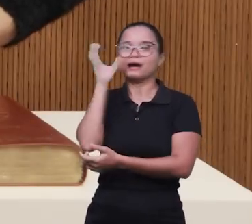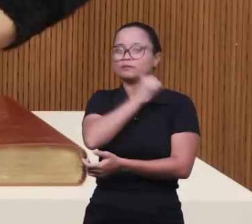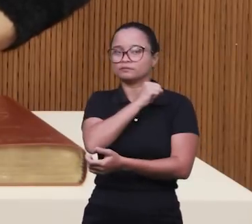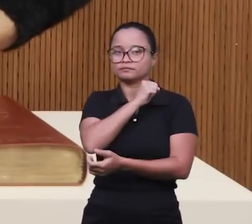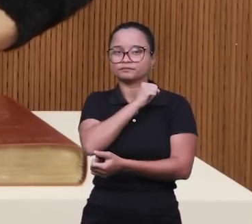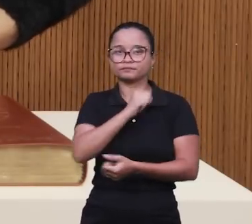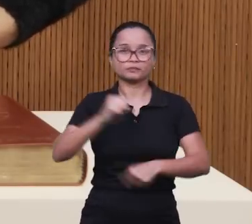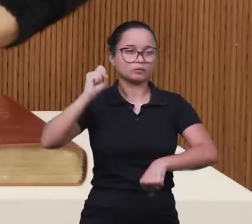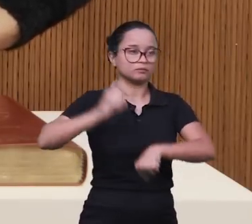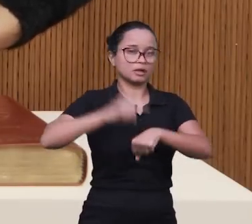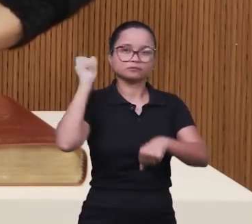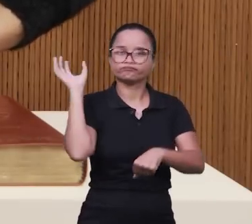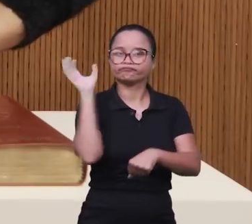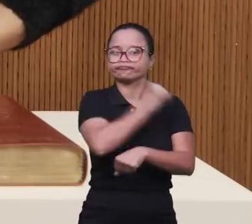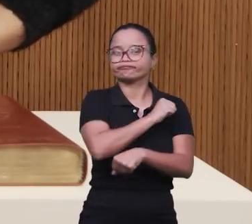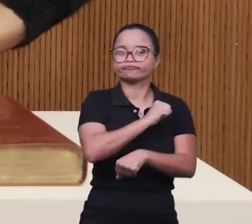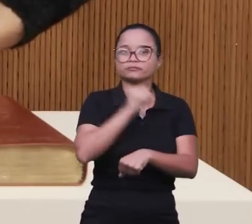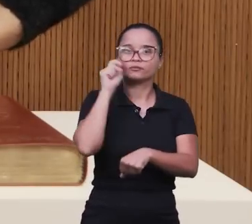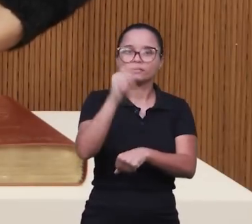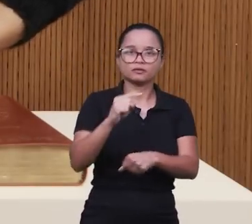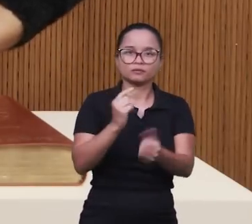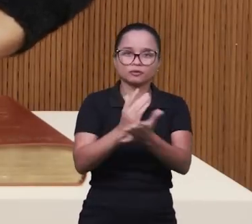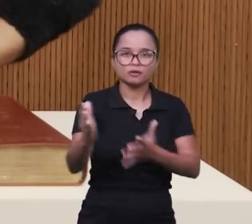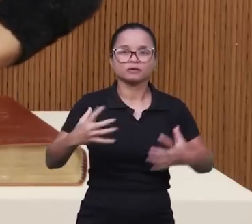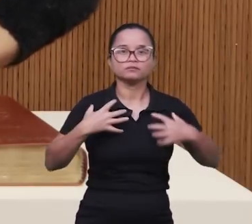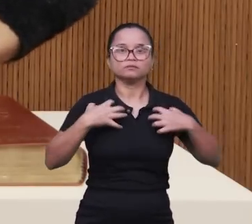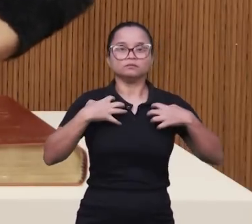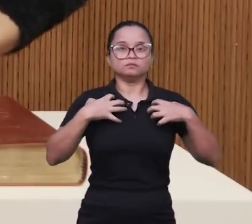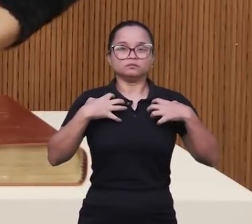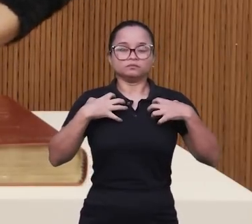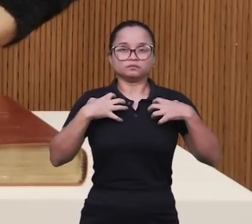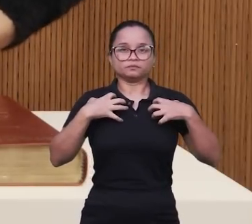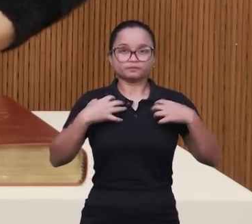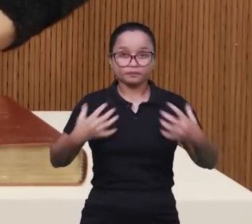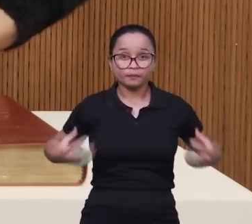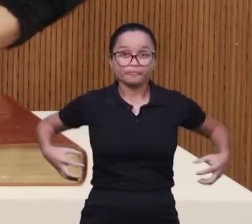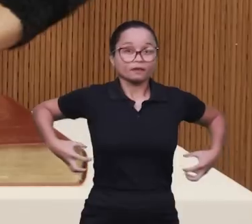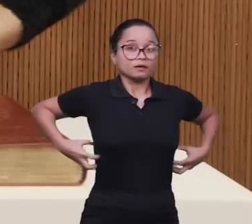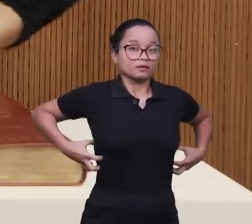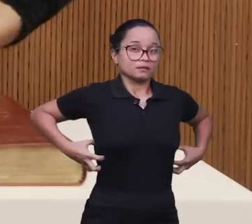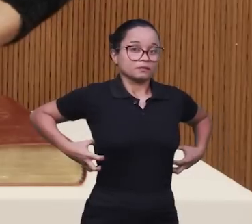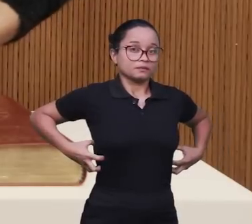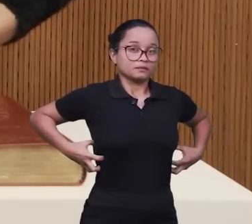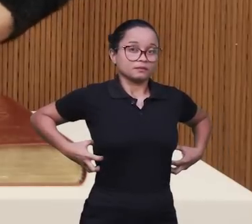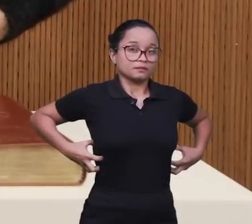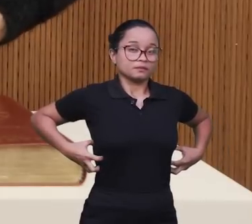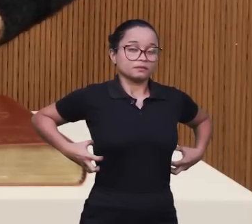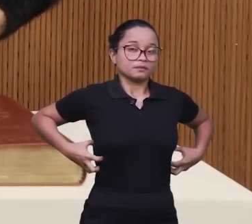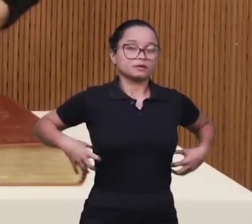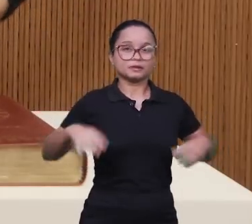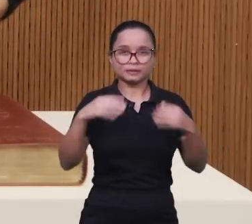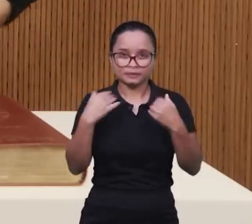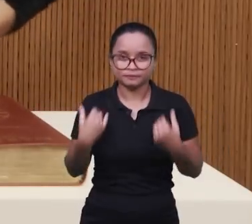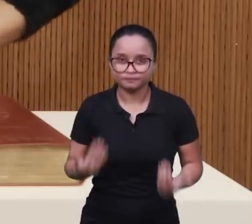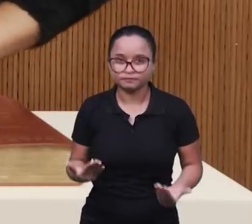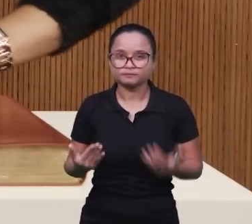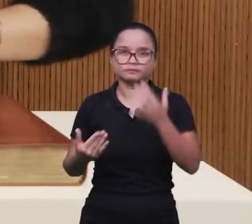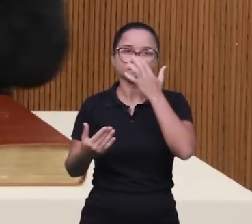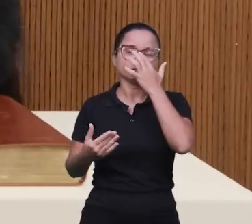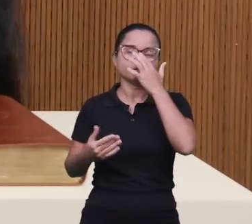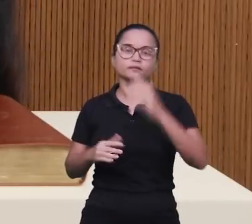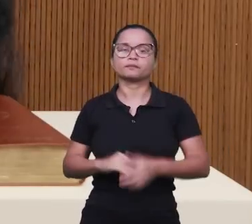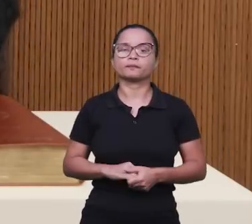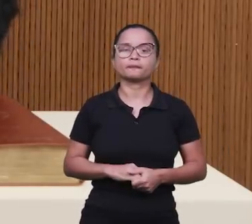vez. Uma única vez, você ativou pulmões, ativou intercostais, ativou diafragma.